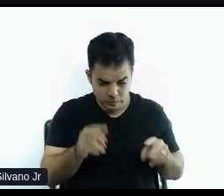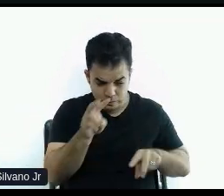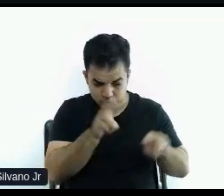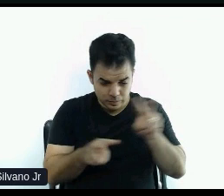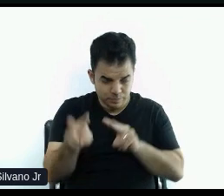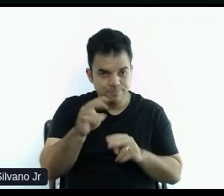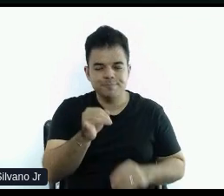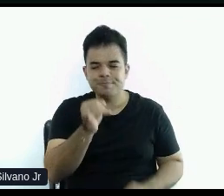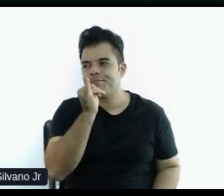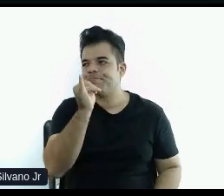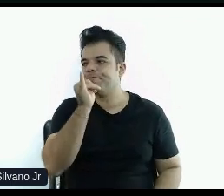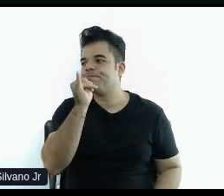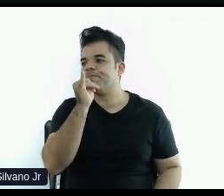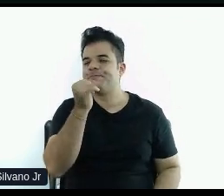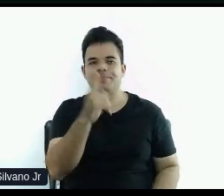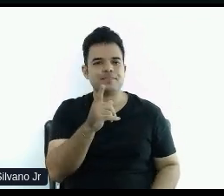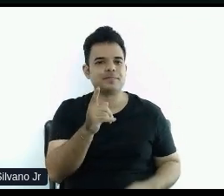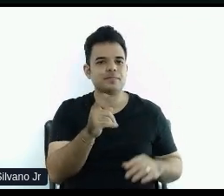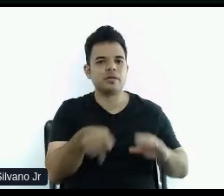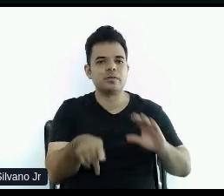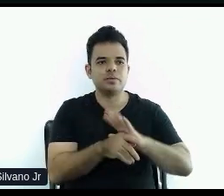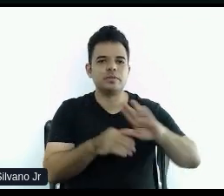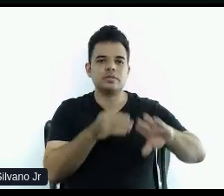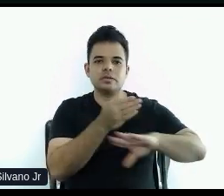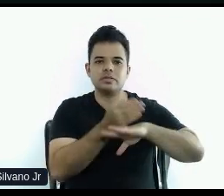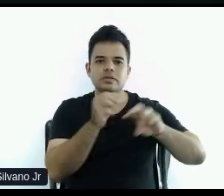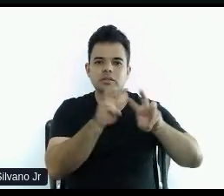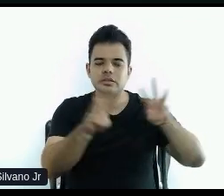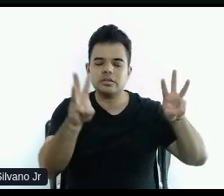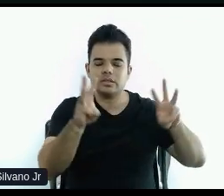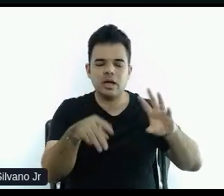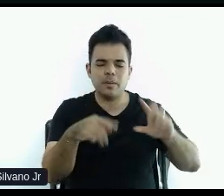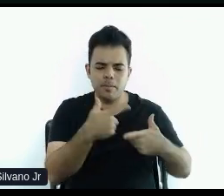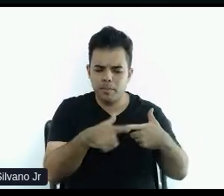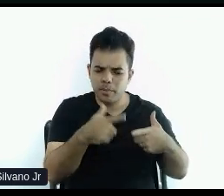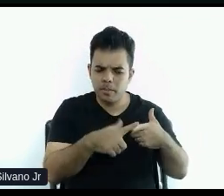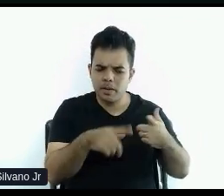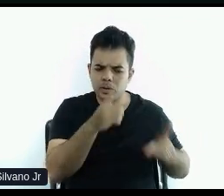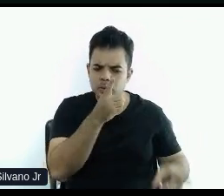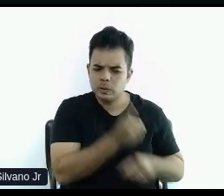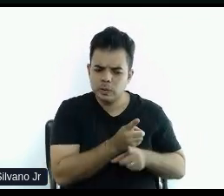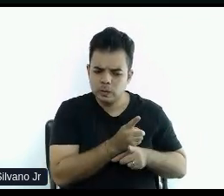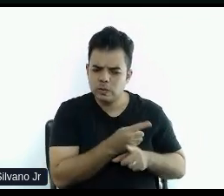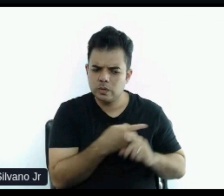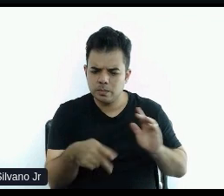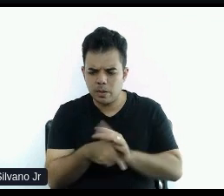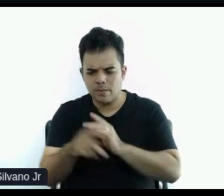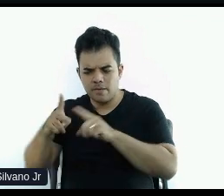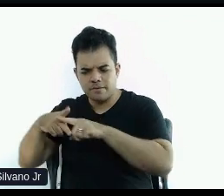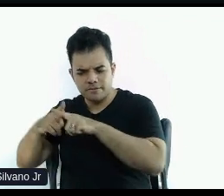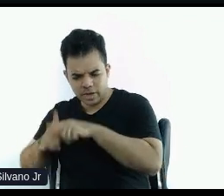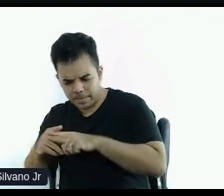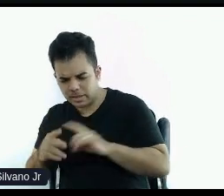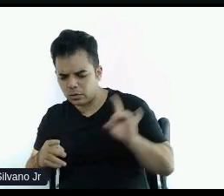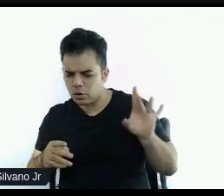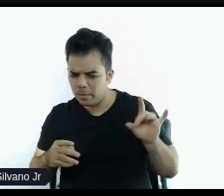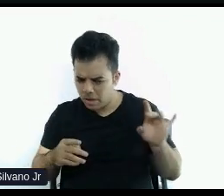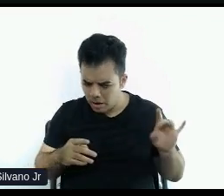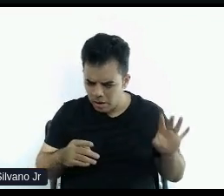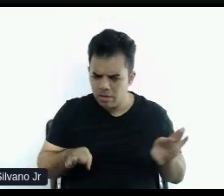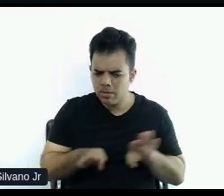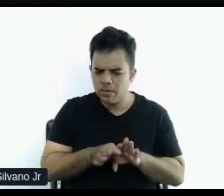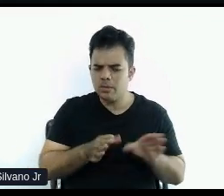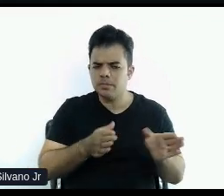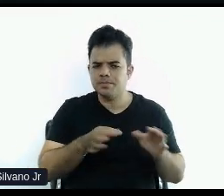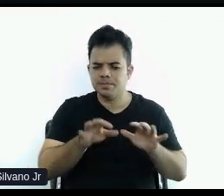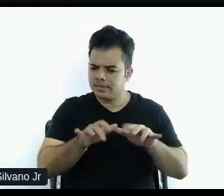problema na navegação de um elemento, ele foi identificado pela ferramenta automatizada durante as navegações por